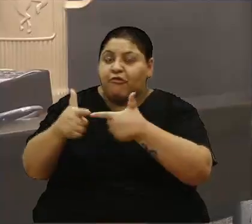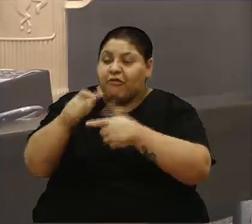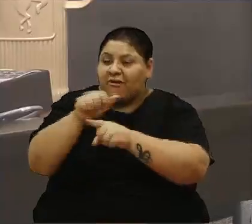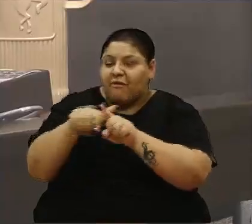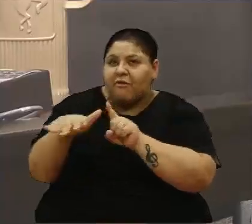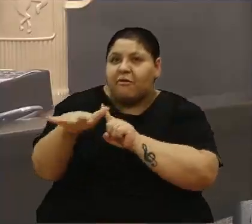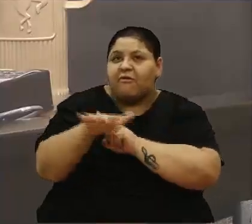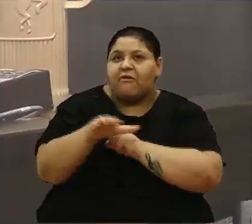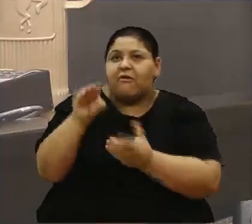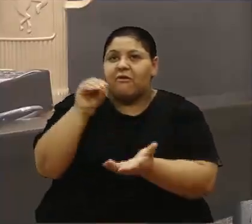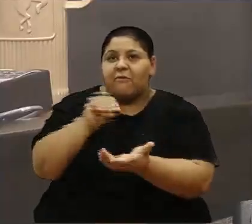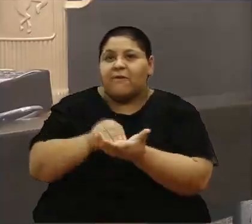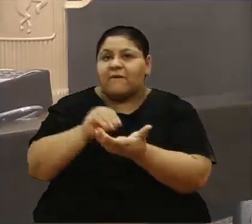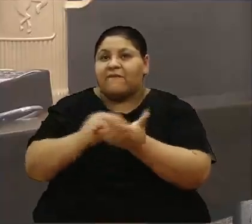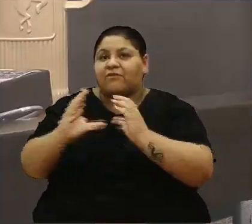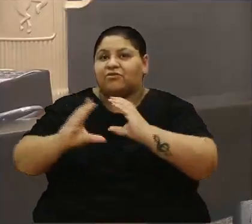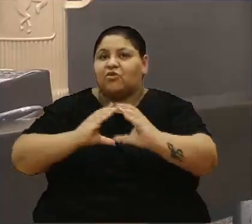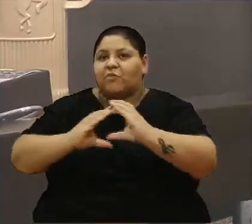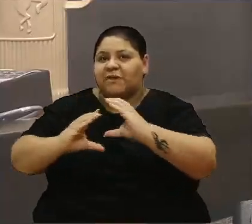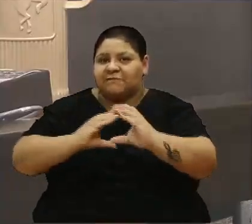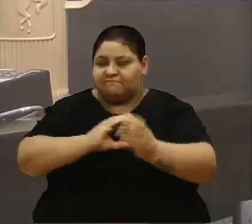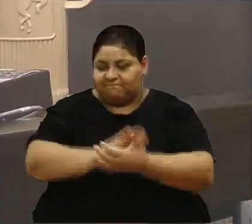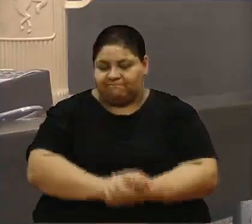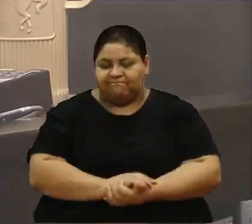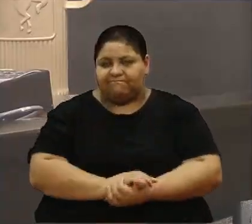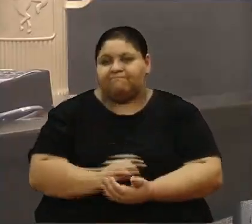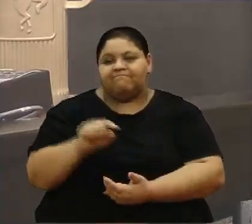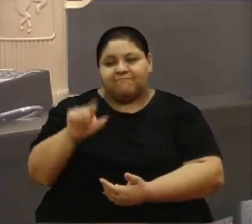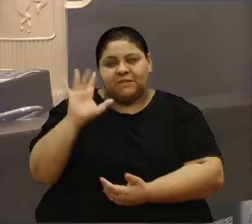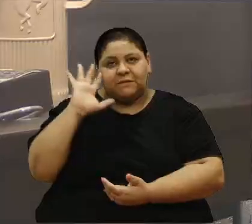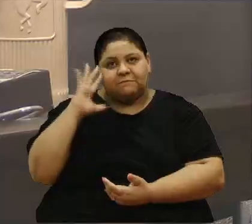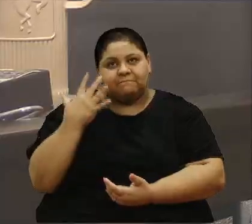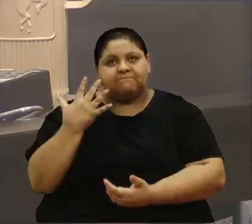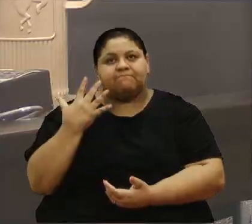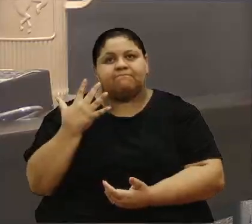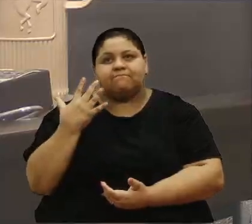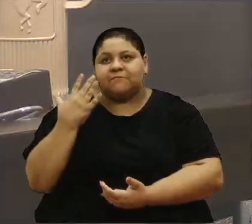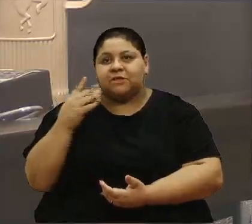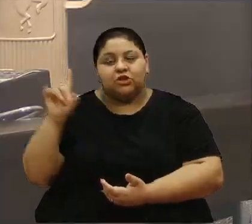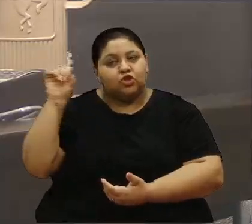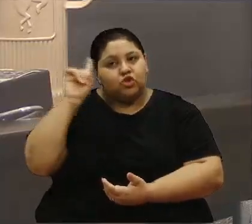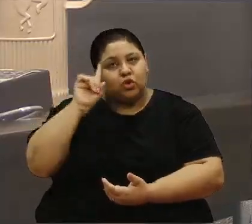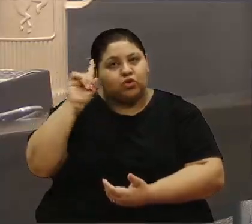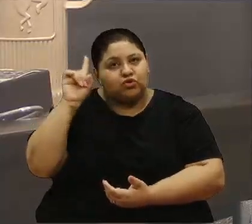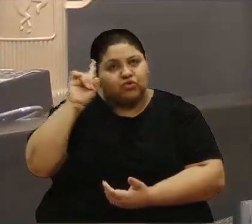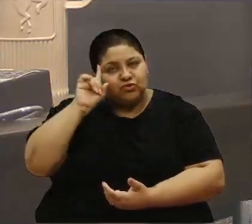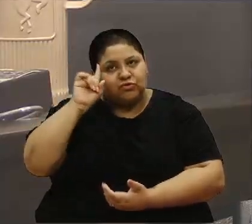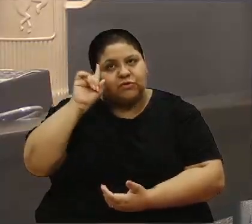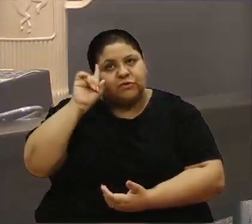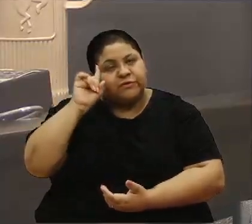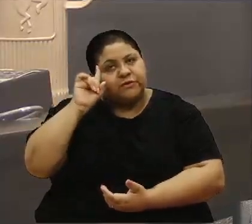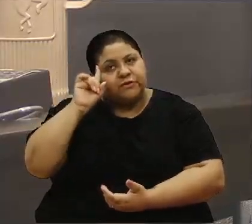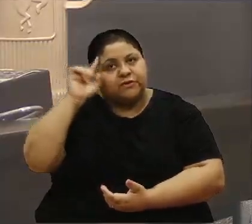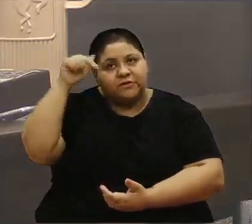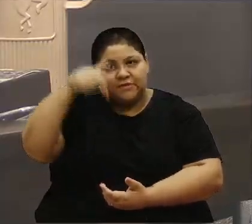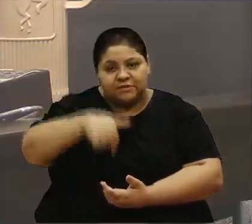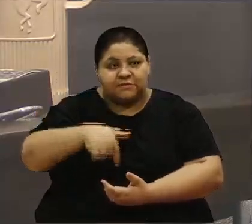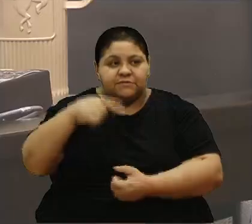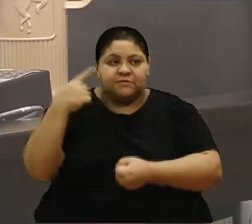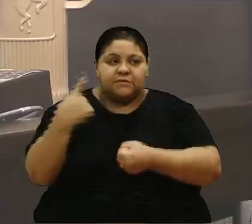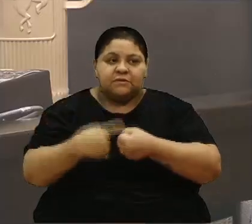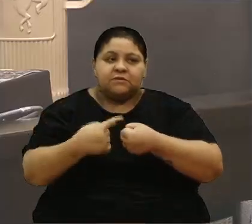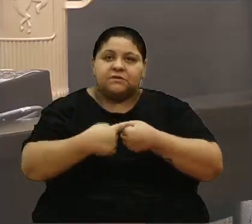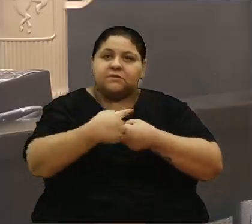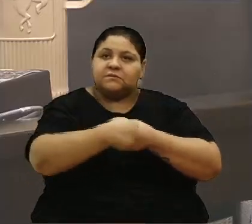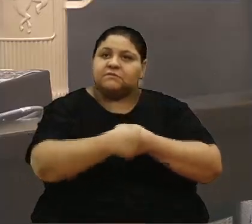sociedade é a falta de comunicação. Isso acontece todos os dias aqui na nossa cidade